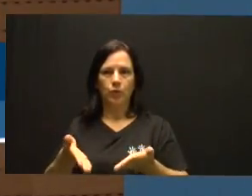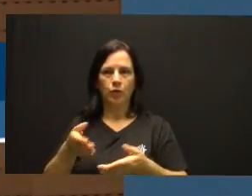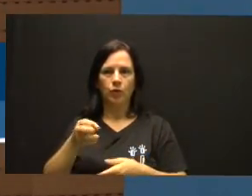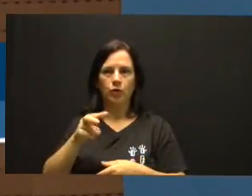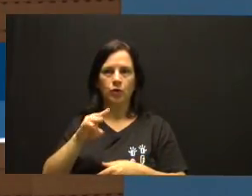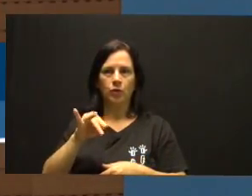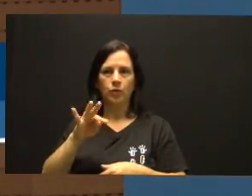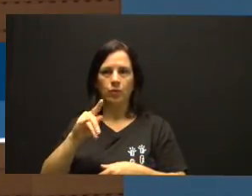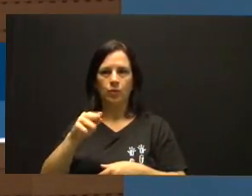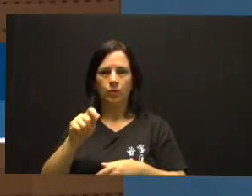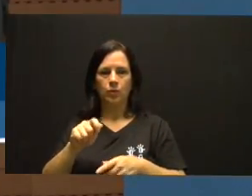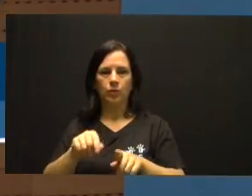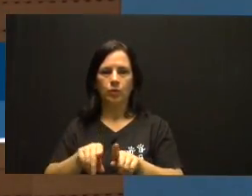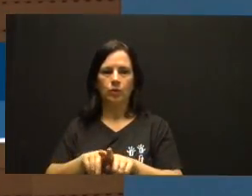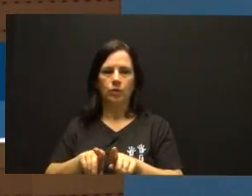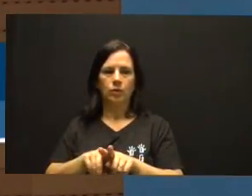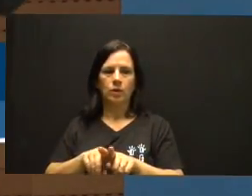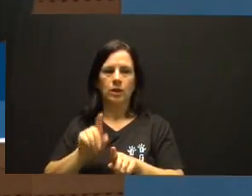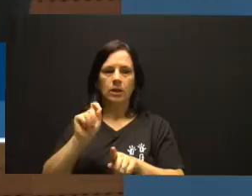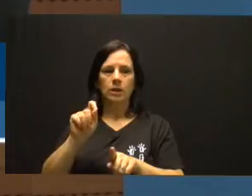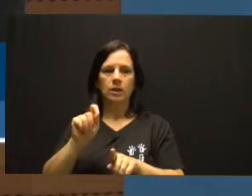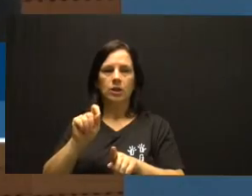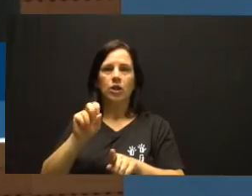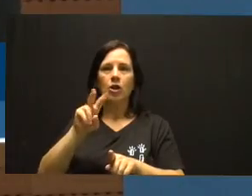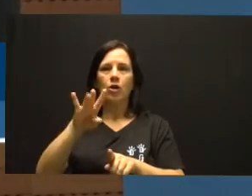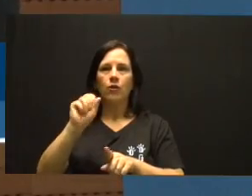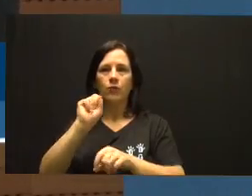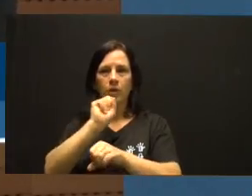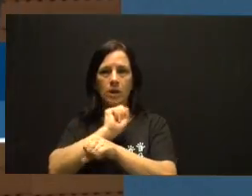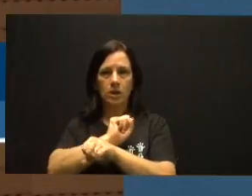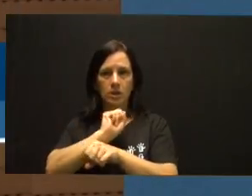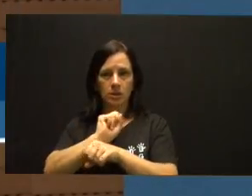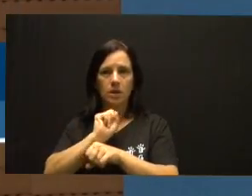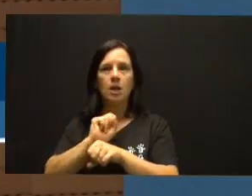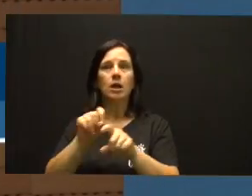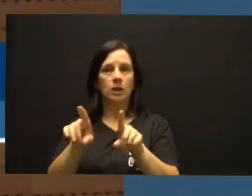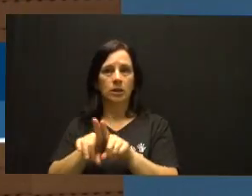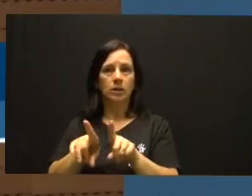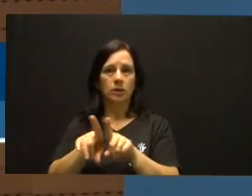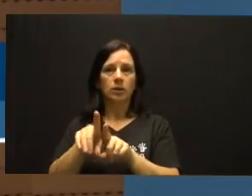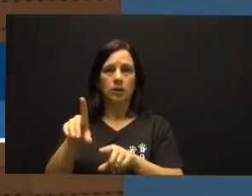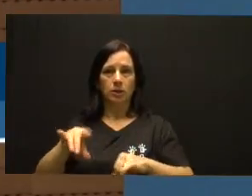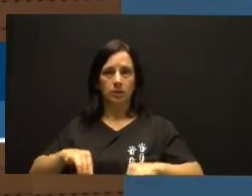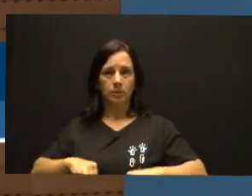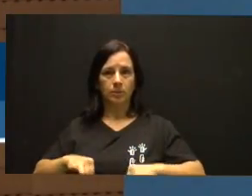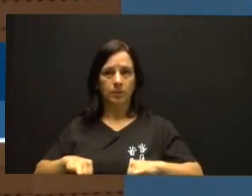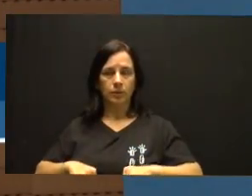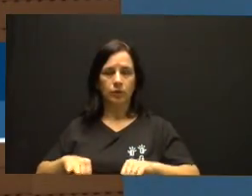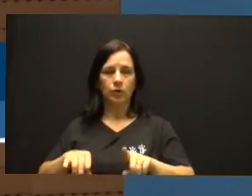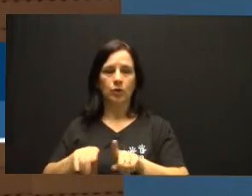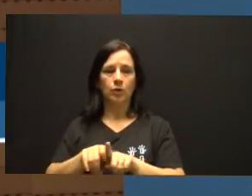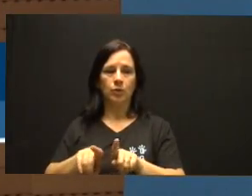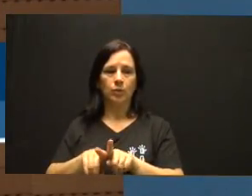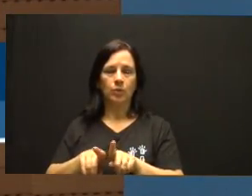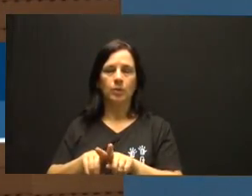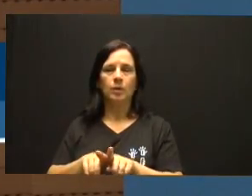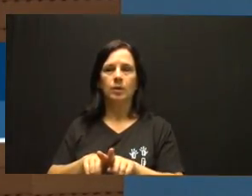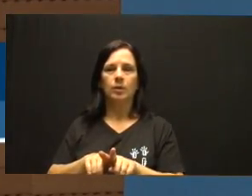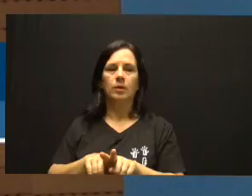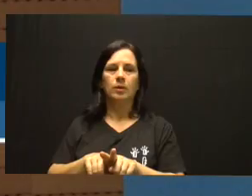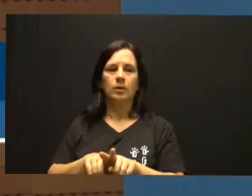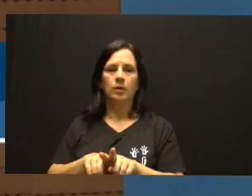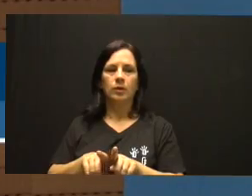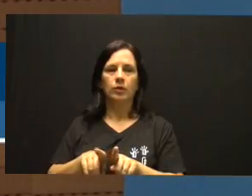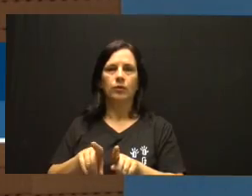vítima, quem está lá na Vila Esperança também é. O meio ambiente é vítima de invasão, e eles